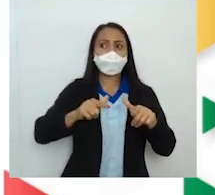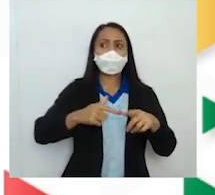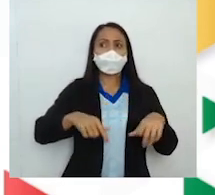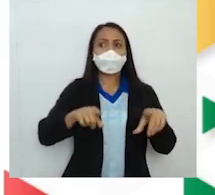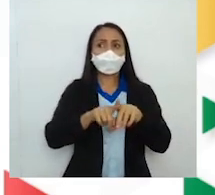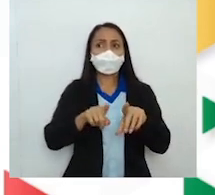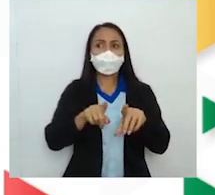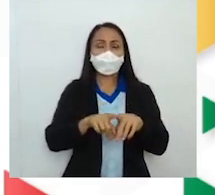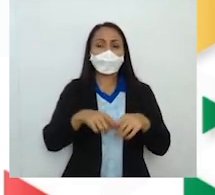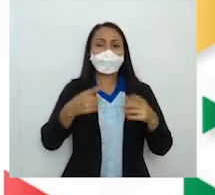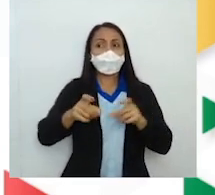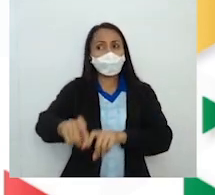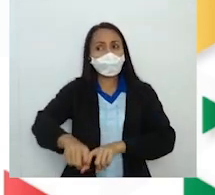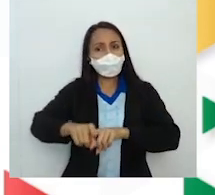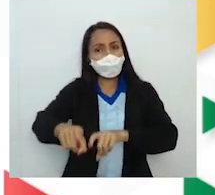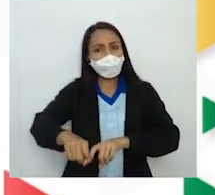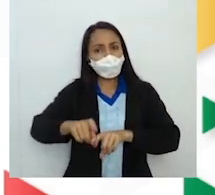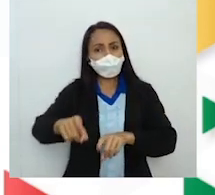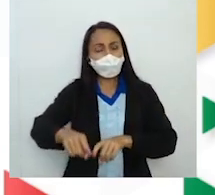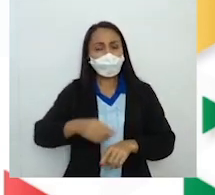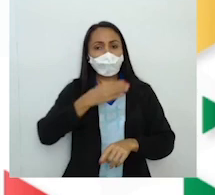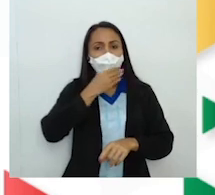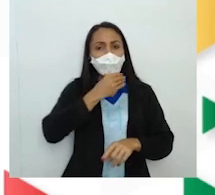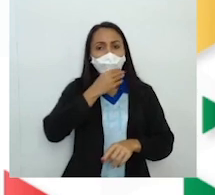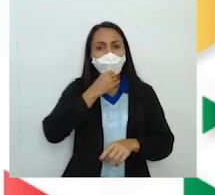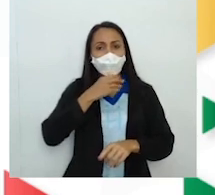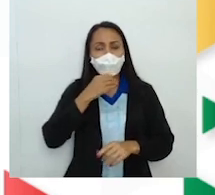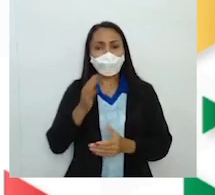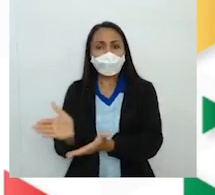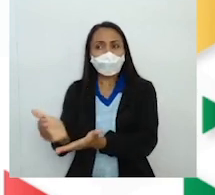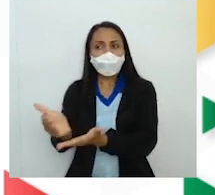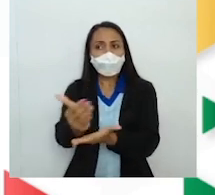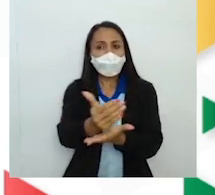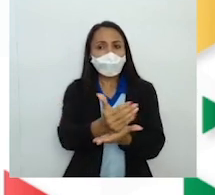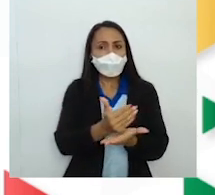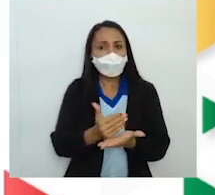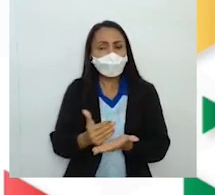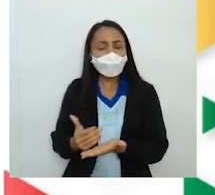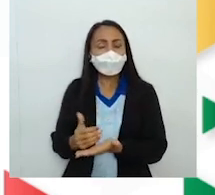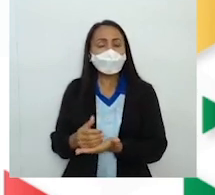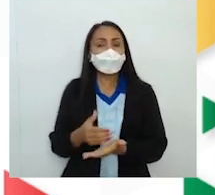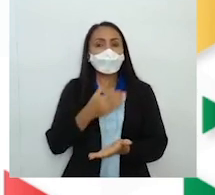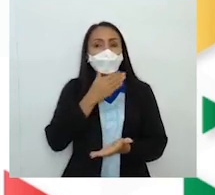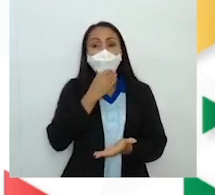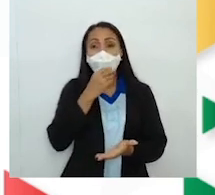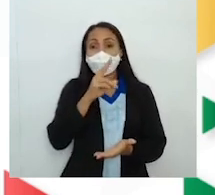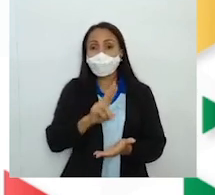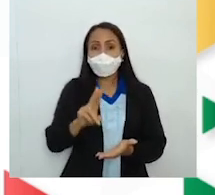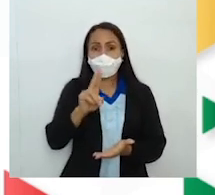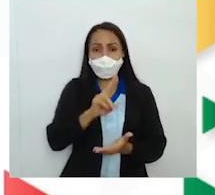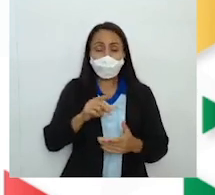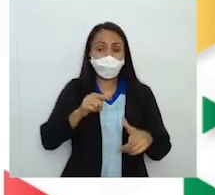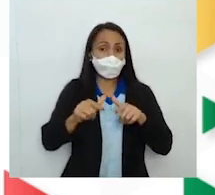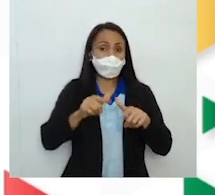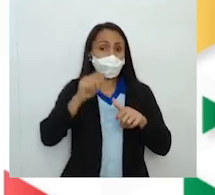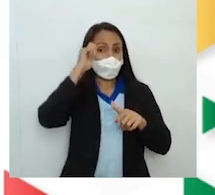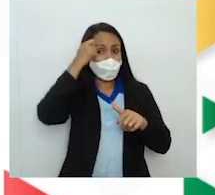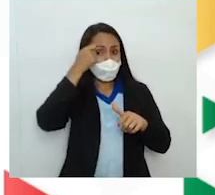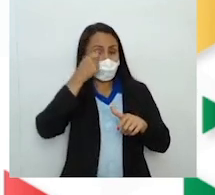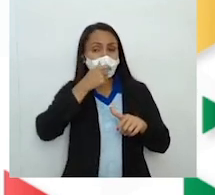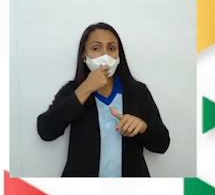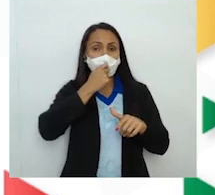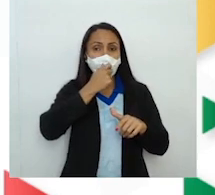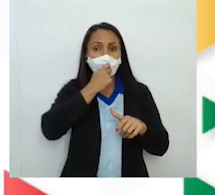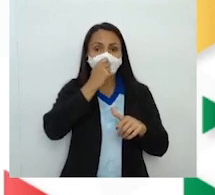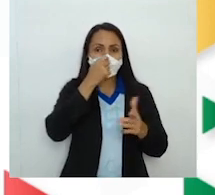elas plantavam, os homens colhiam, né? O negro, o homem, ele era utilizado em trabalhos que